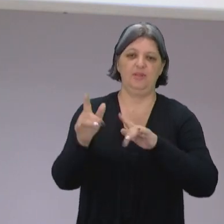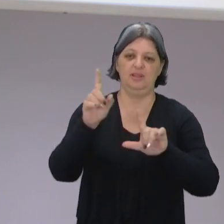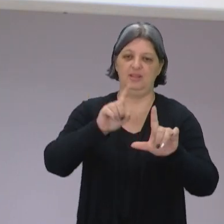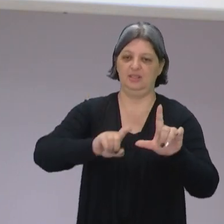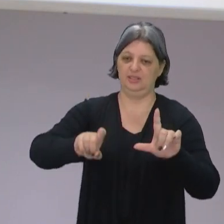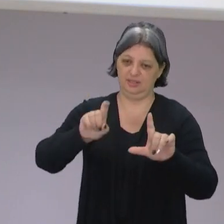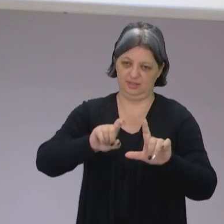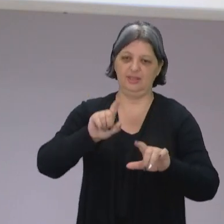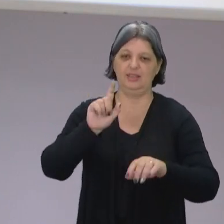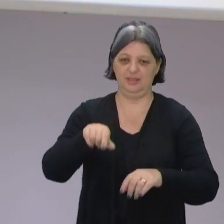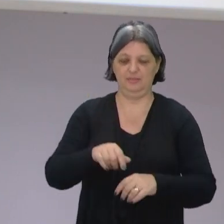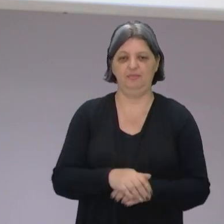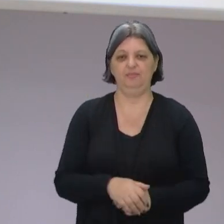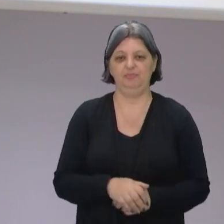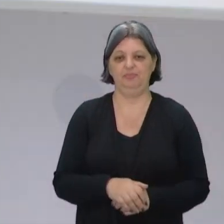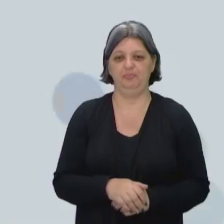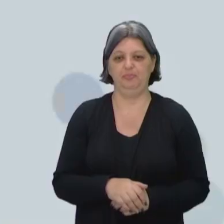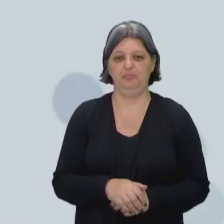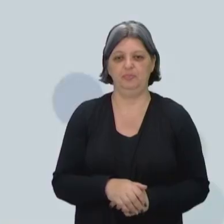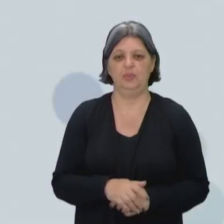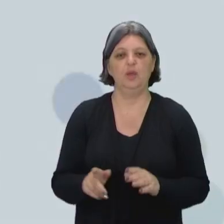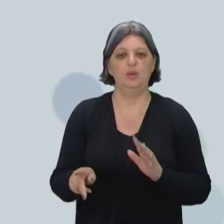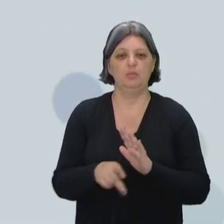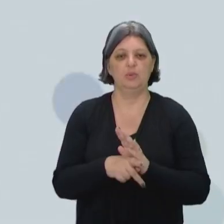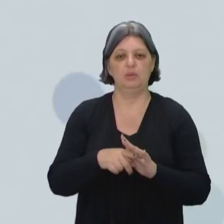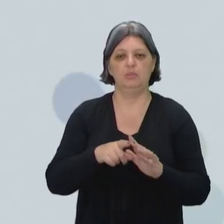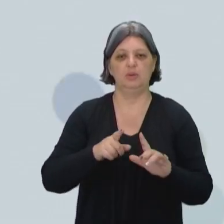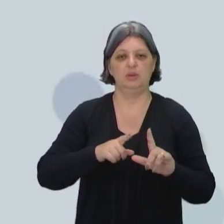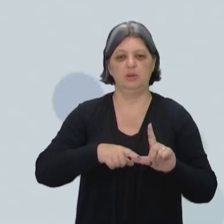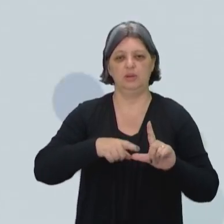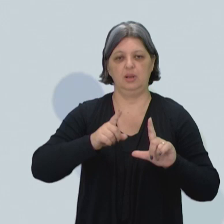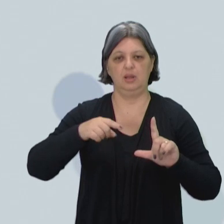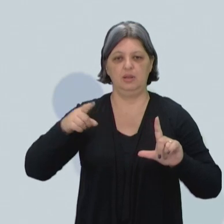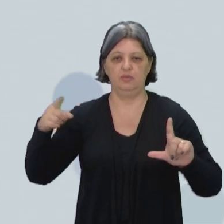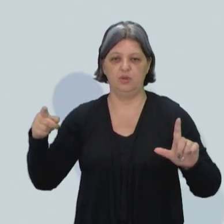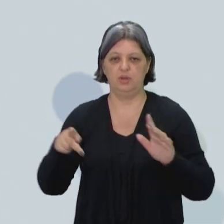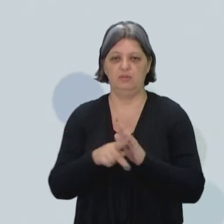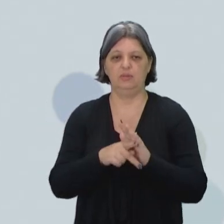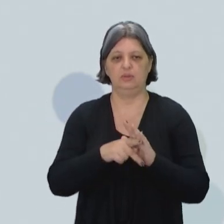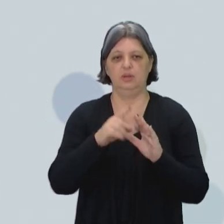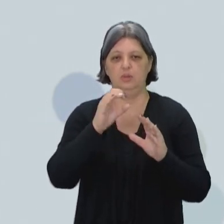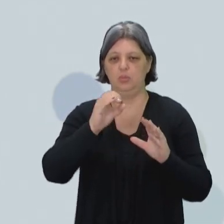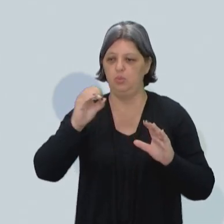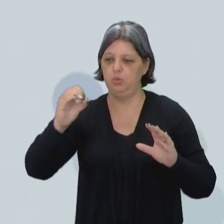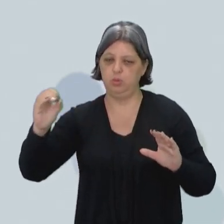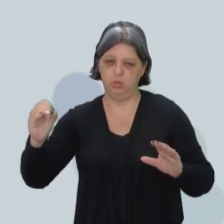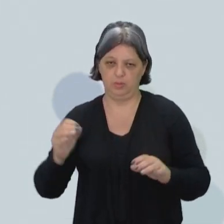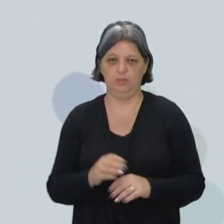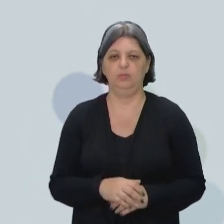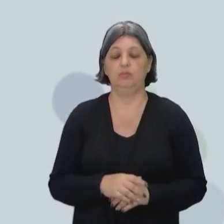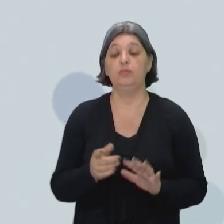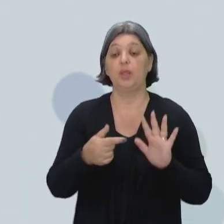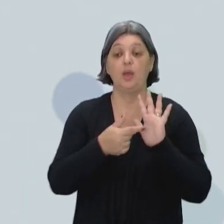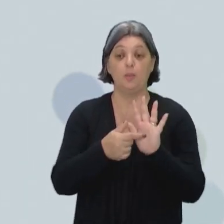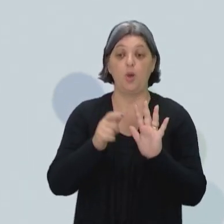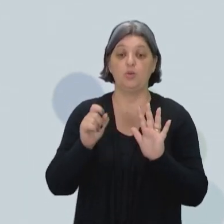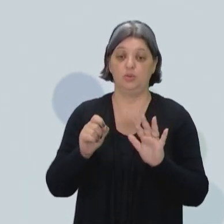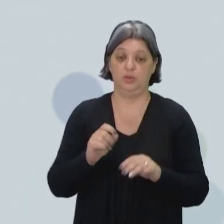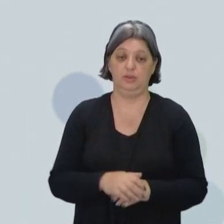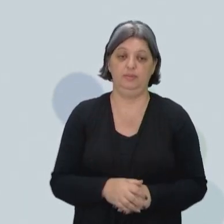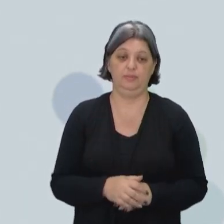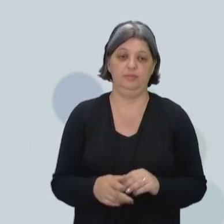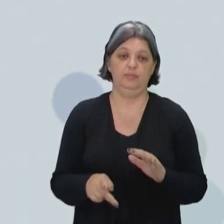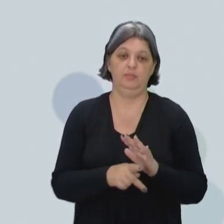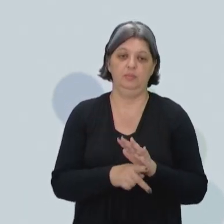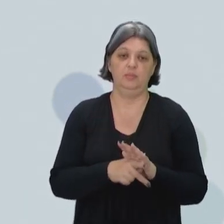consome bastante. Então, eu trouxe esse infográfico, e aí a gente vai discutir um pouquinho sobre isso. Porque nesse infográfico está dizendo o seguinte, que no